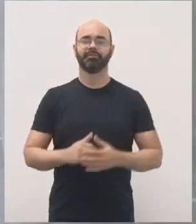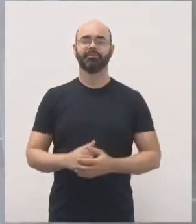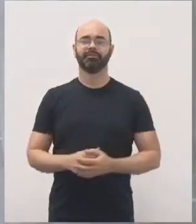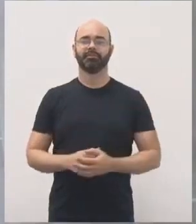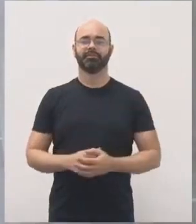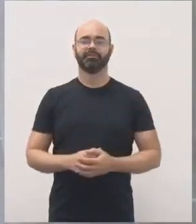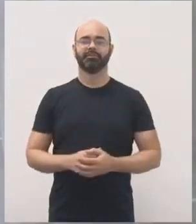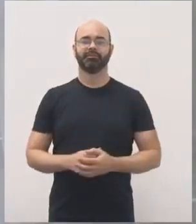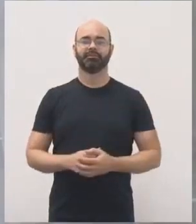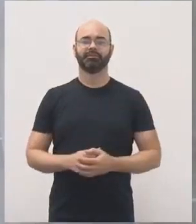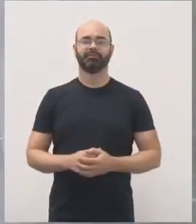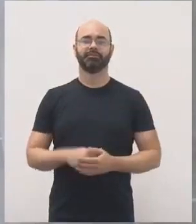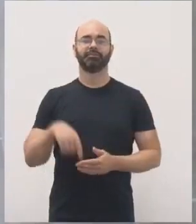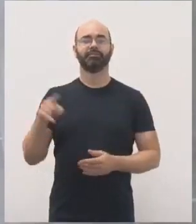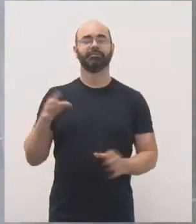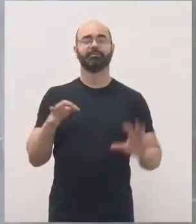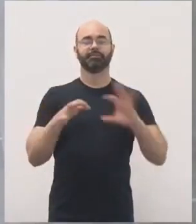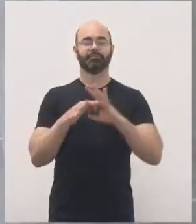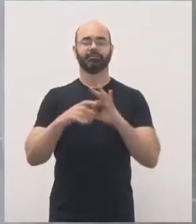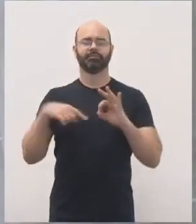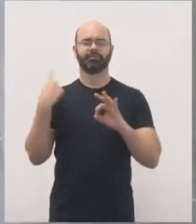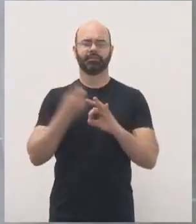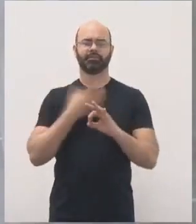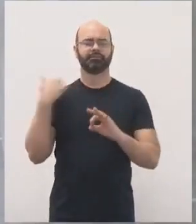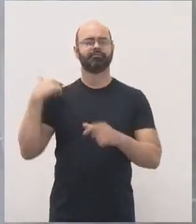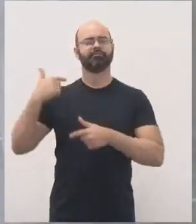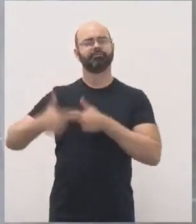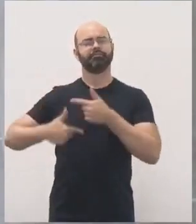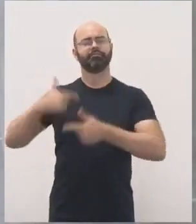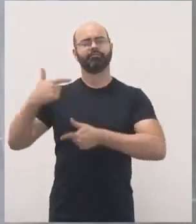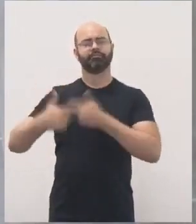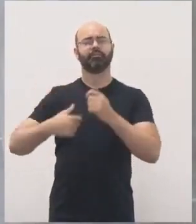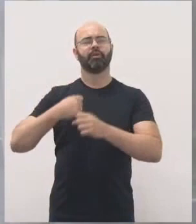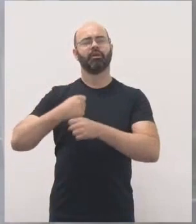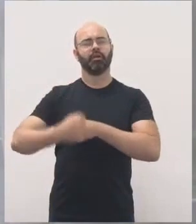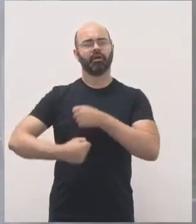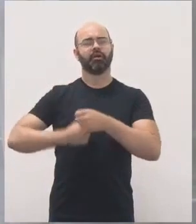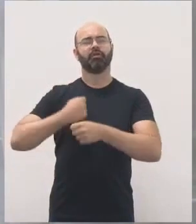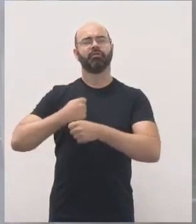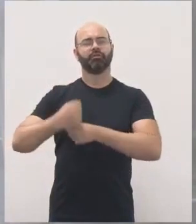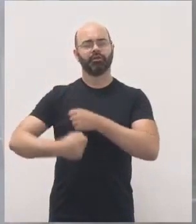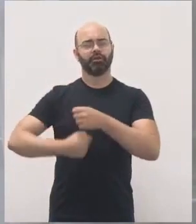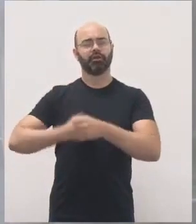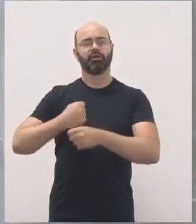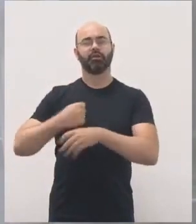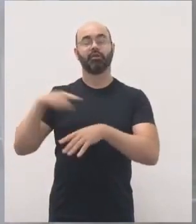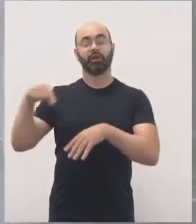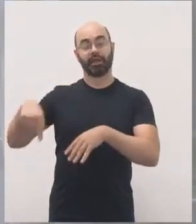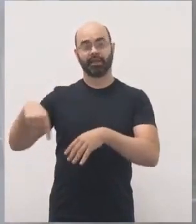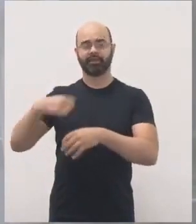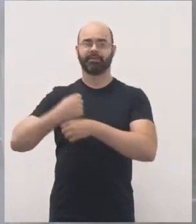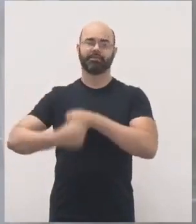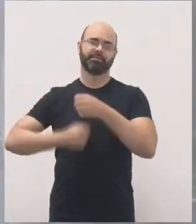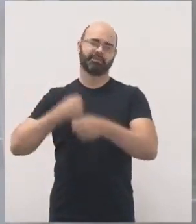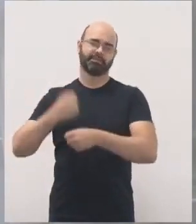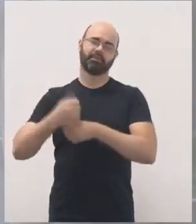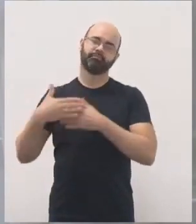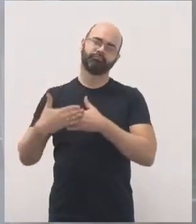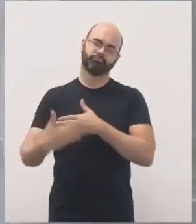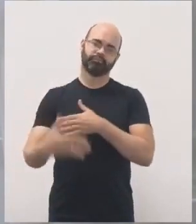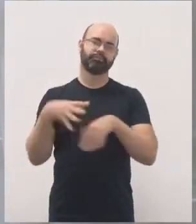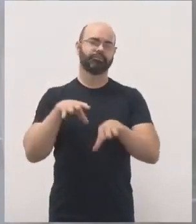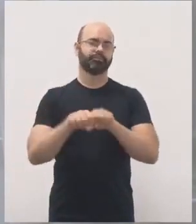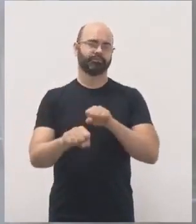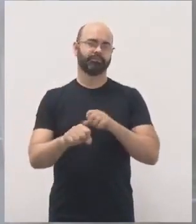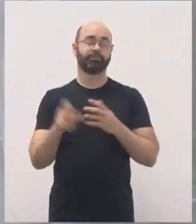associado, né, a um trabalho que a gente vem desenvolvendo aí durante o ano de formação, e especificamente